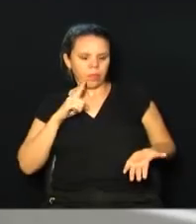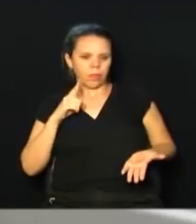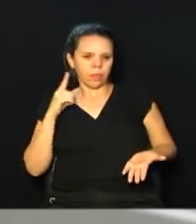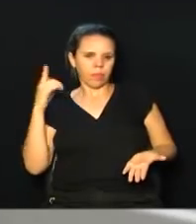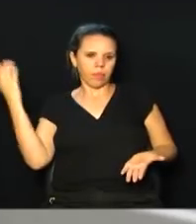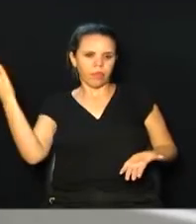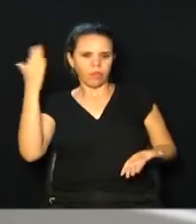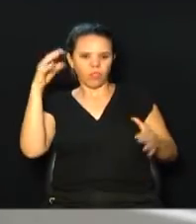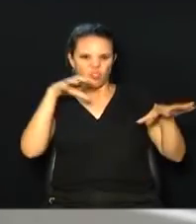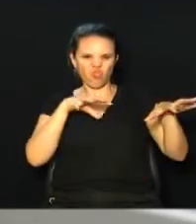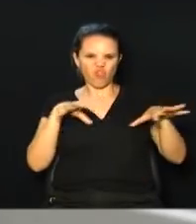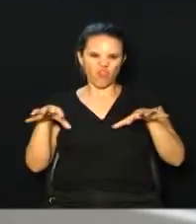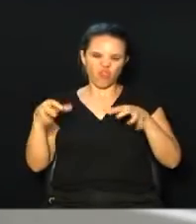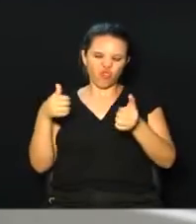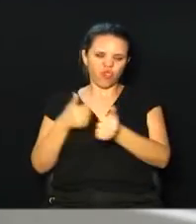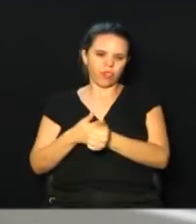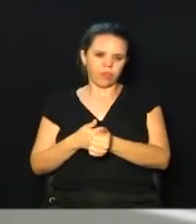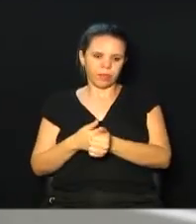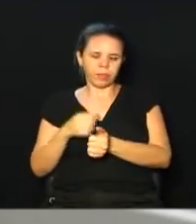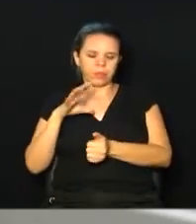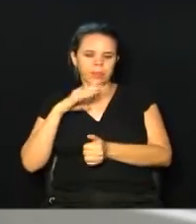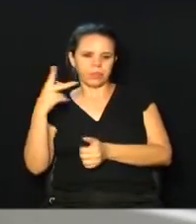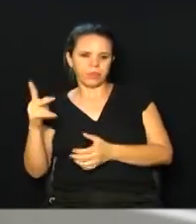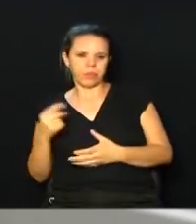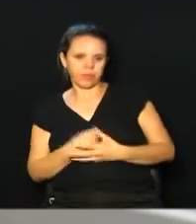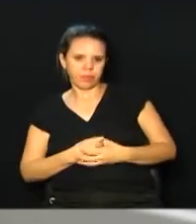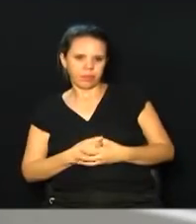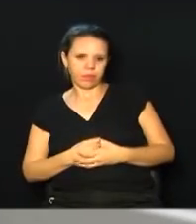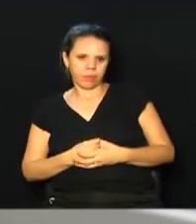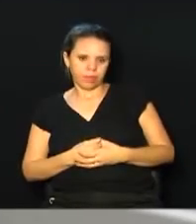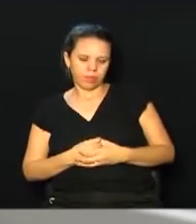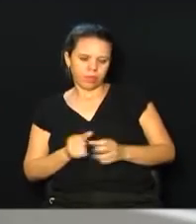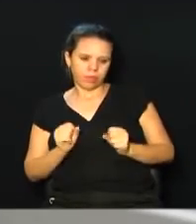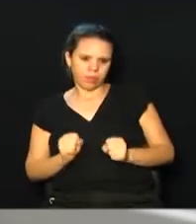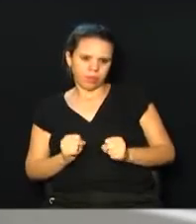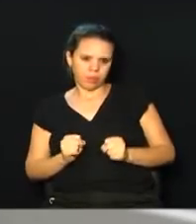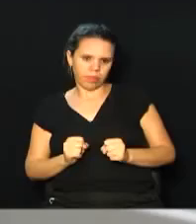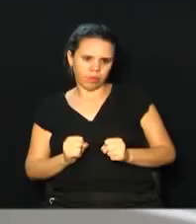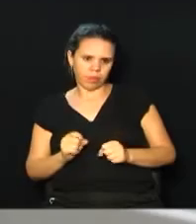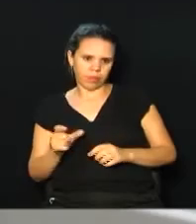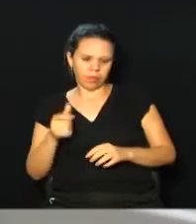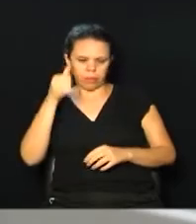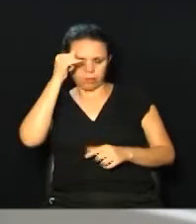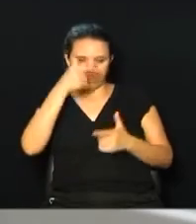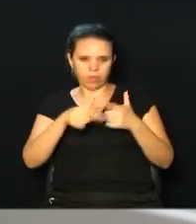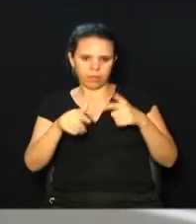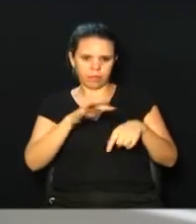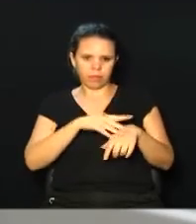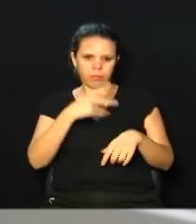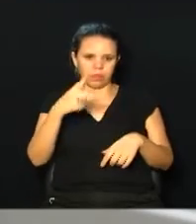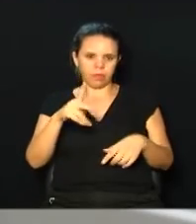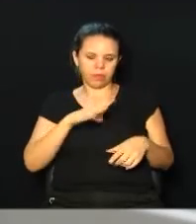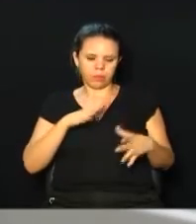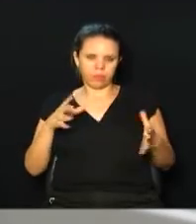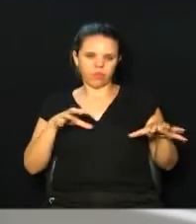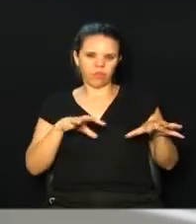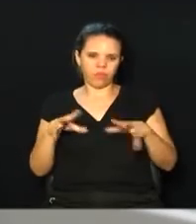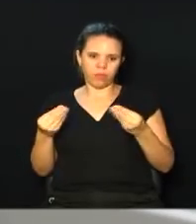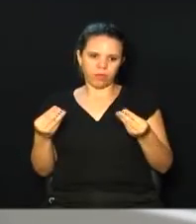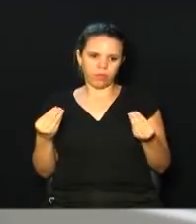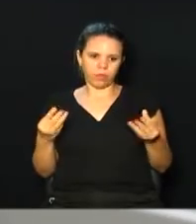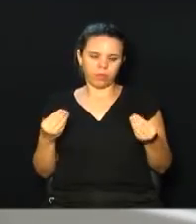de chuva aí na sua área, na sua cidade, para que você possa se precaver. Olha, aí na sua área hoje vai chover